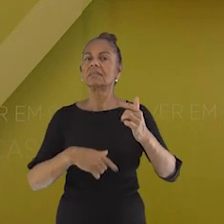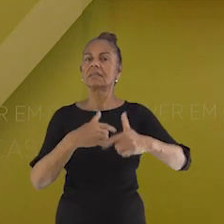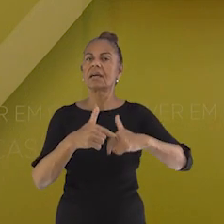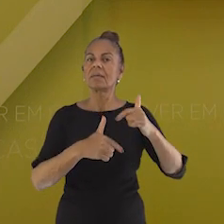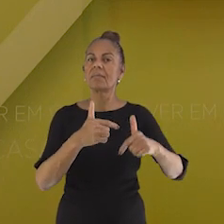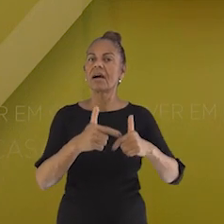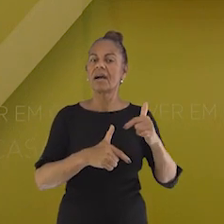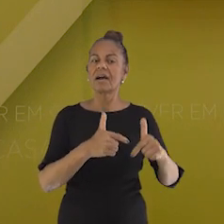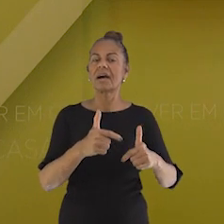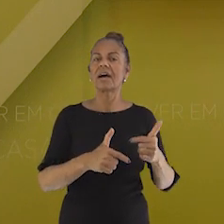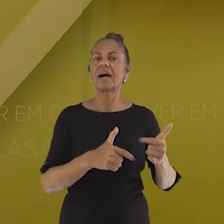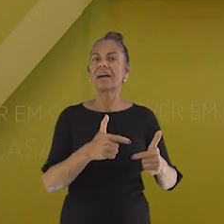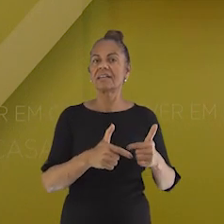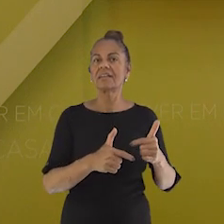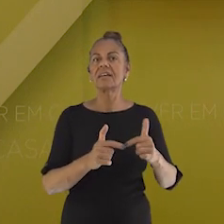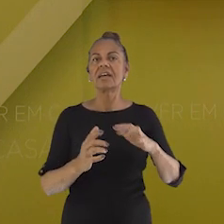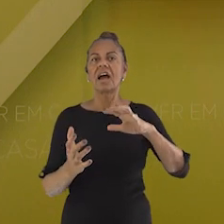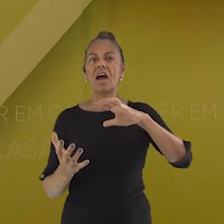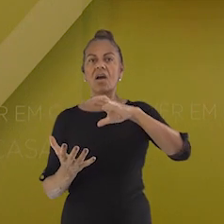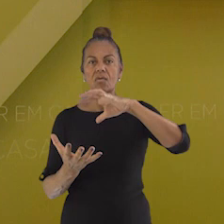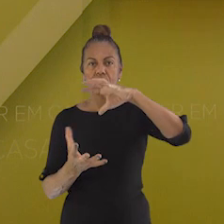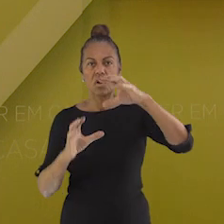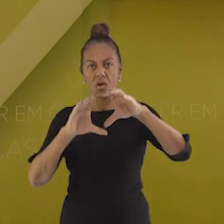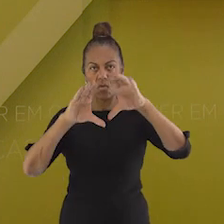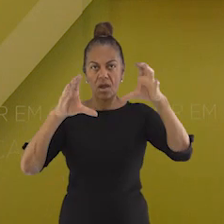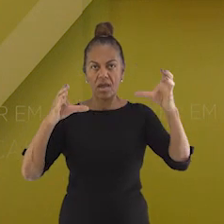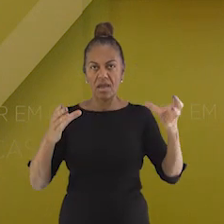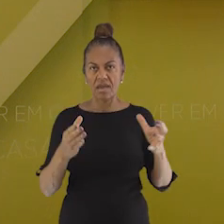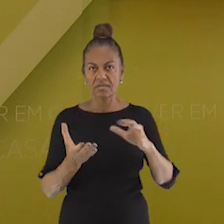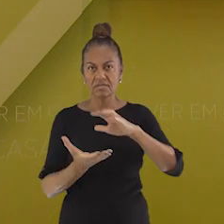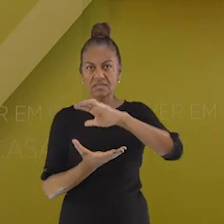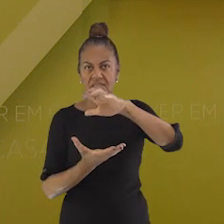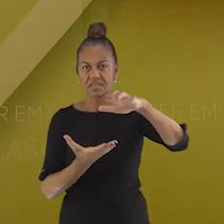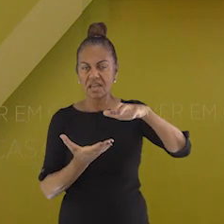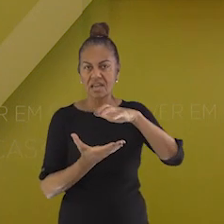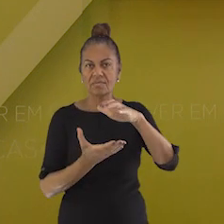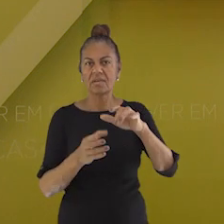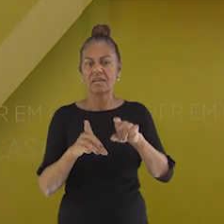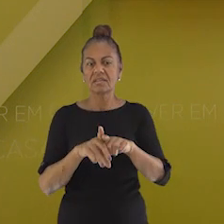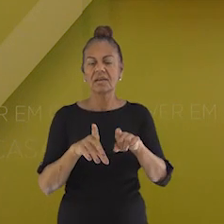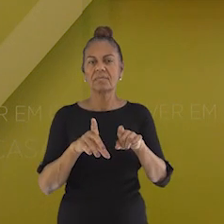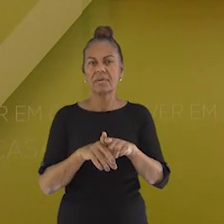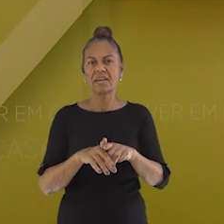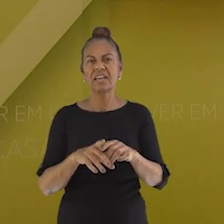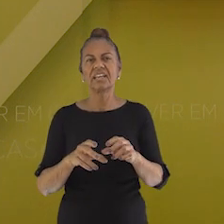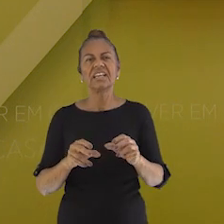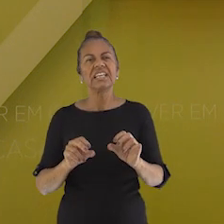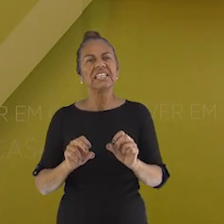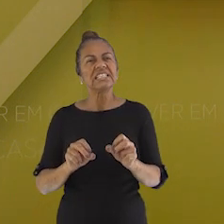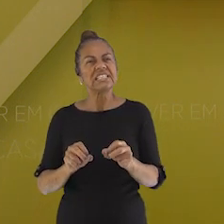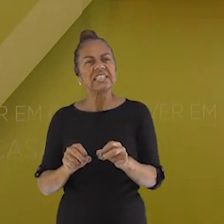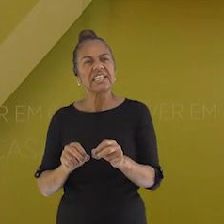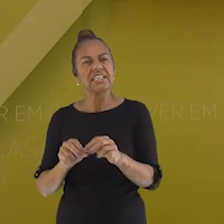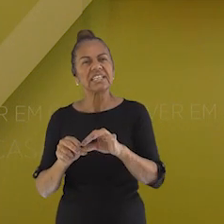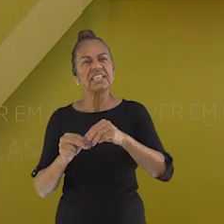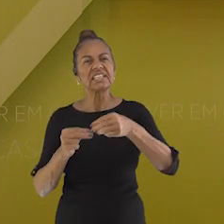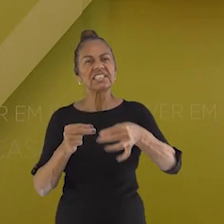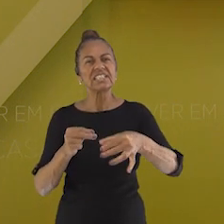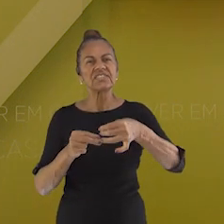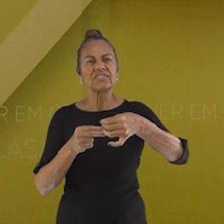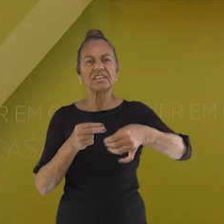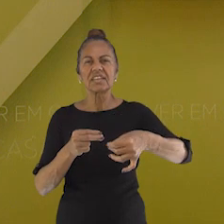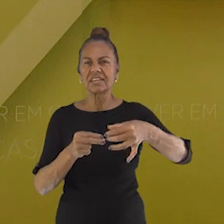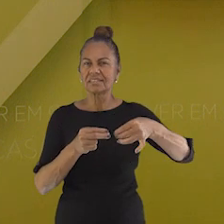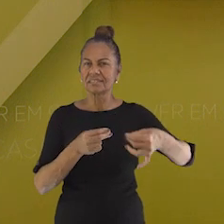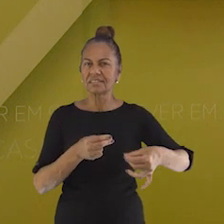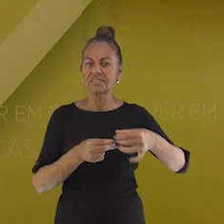de atividades ligadas ao ecossistema, como as tradicionais marisqueiras e desfiadeiras de siri, um